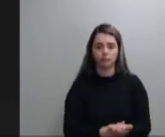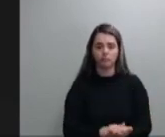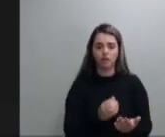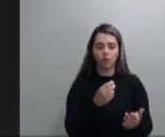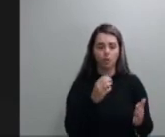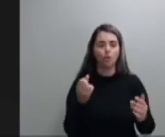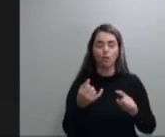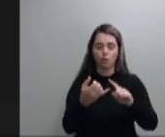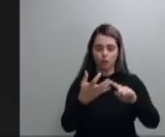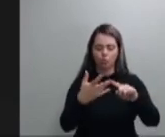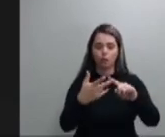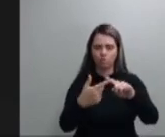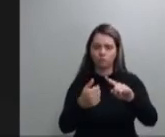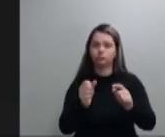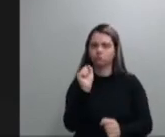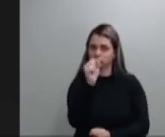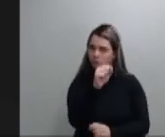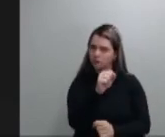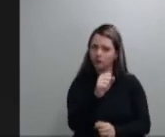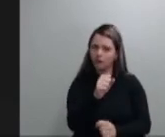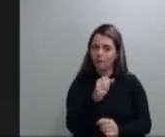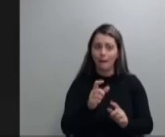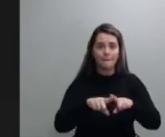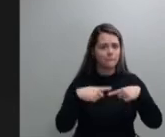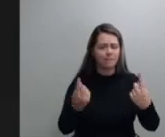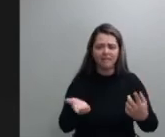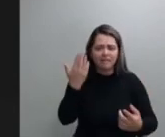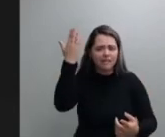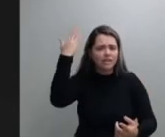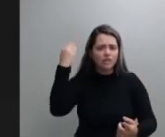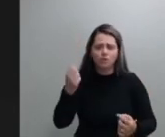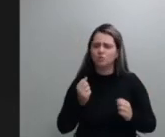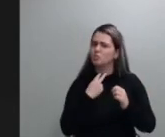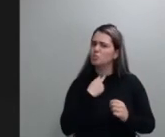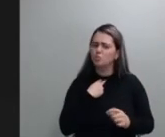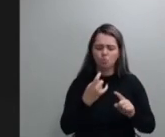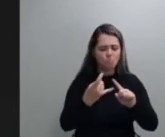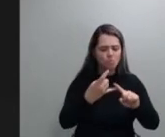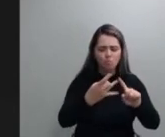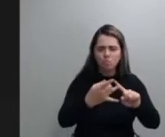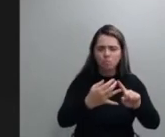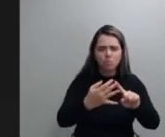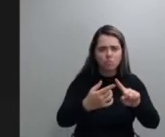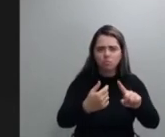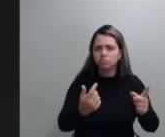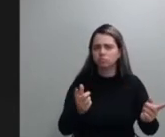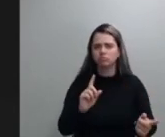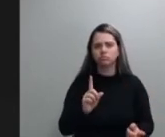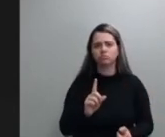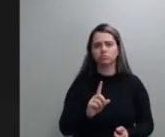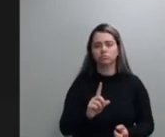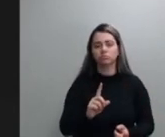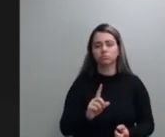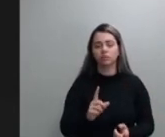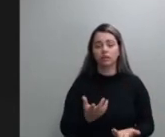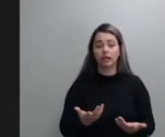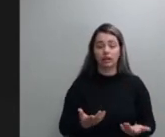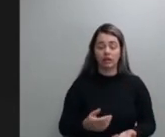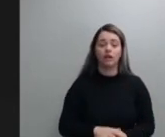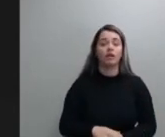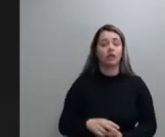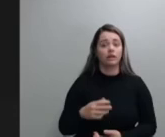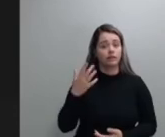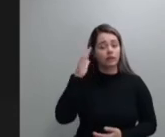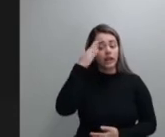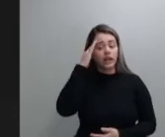antes disso não se encontrou o prazo foi assim que entendeu o juiz de primeiro grau foi assim que entendeu o juiz de segundo grau e